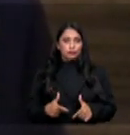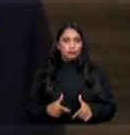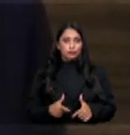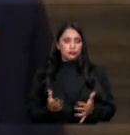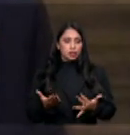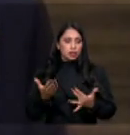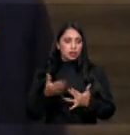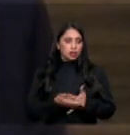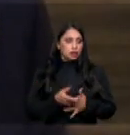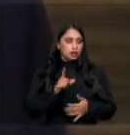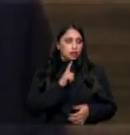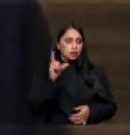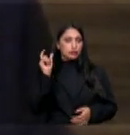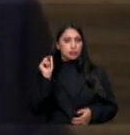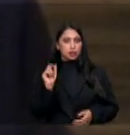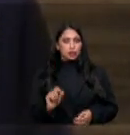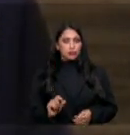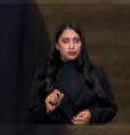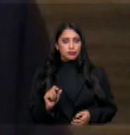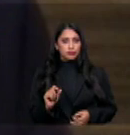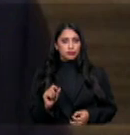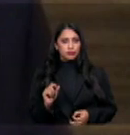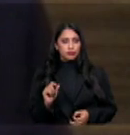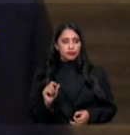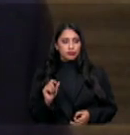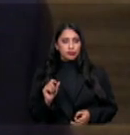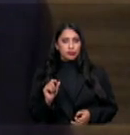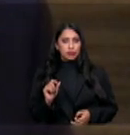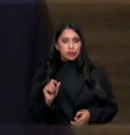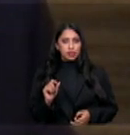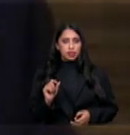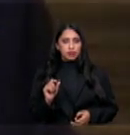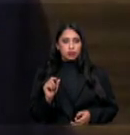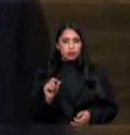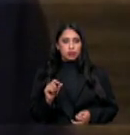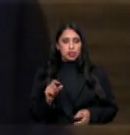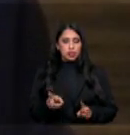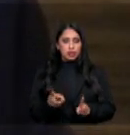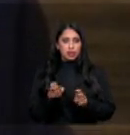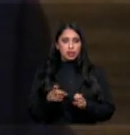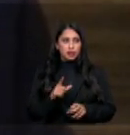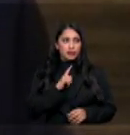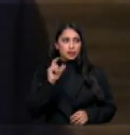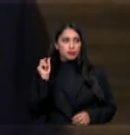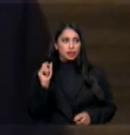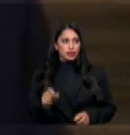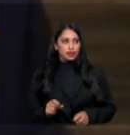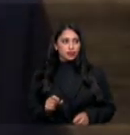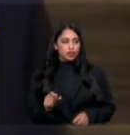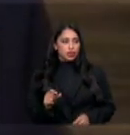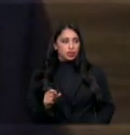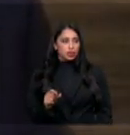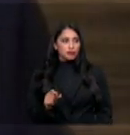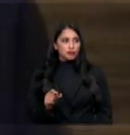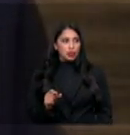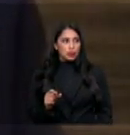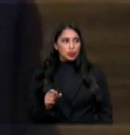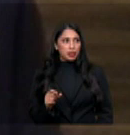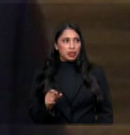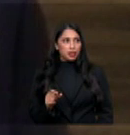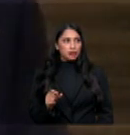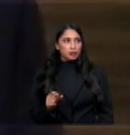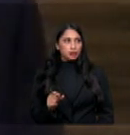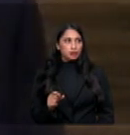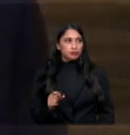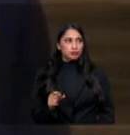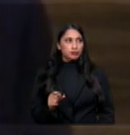idôneo do número real de horas trabalhadas e, de fato, tiver havido horas extras, elas,